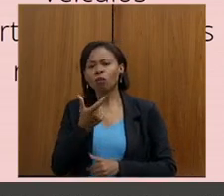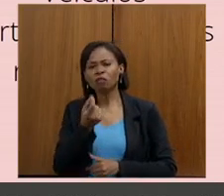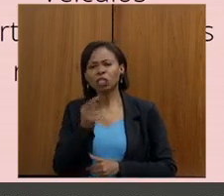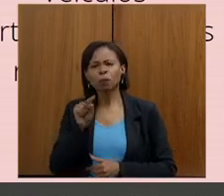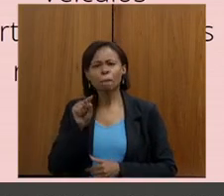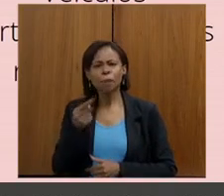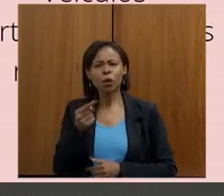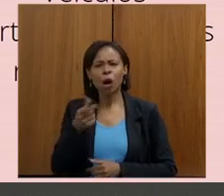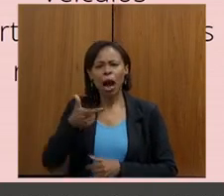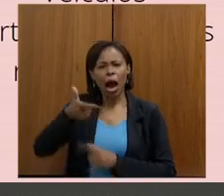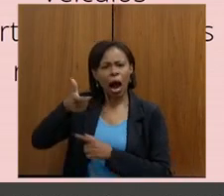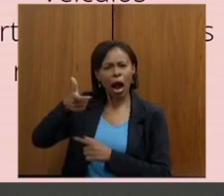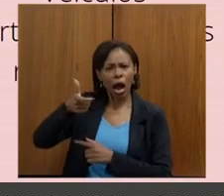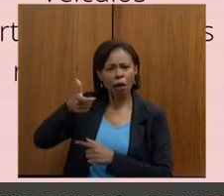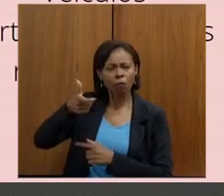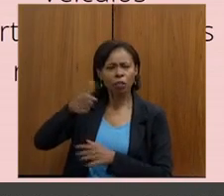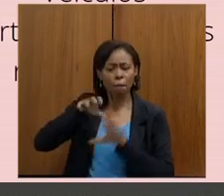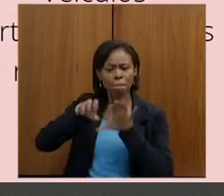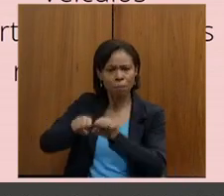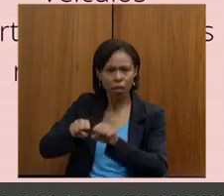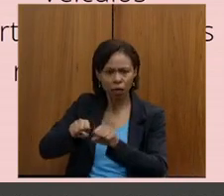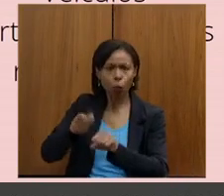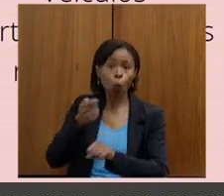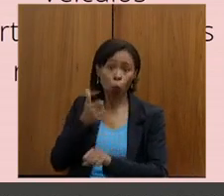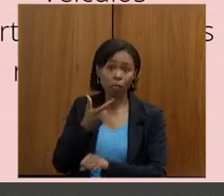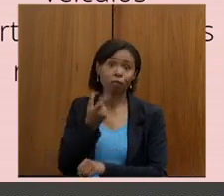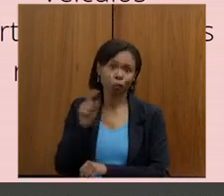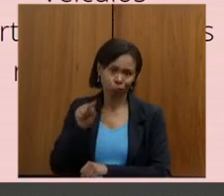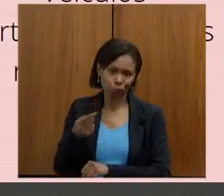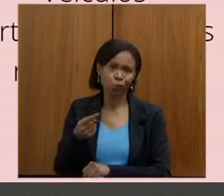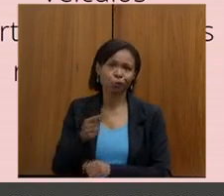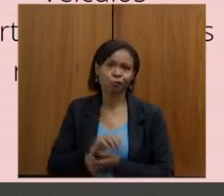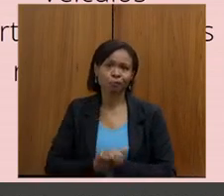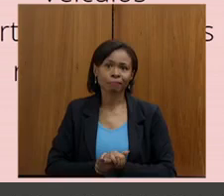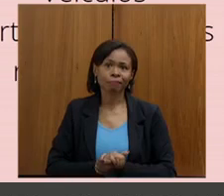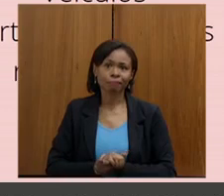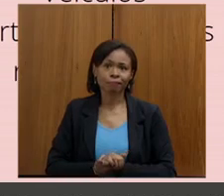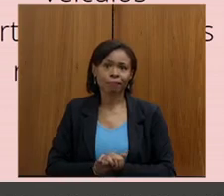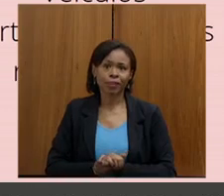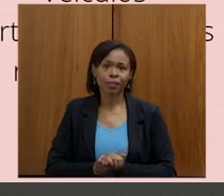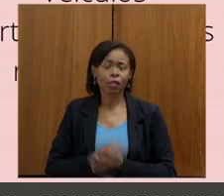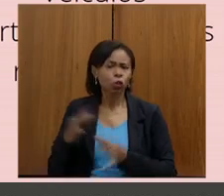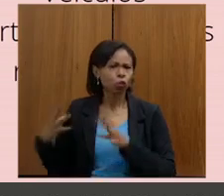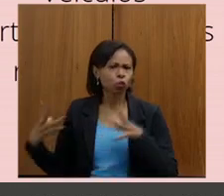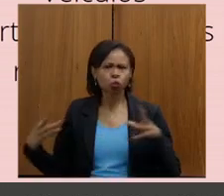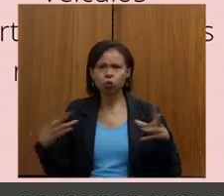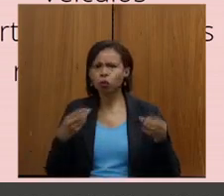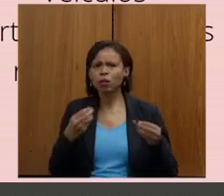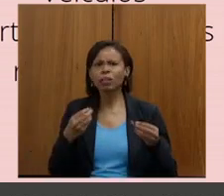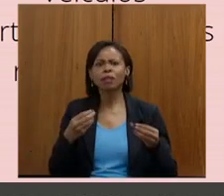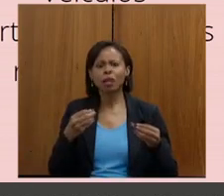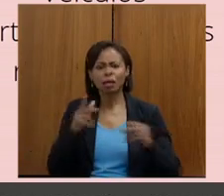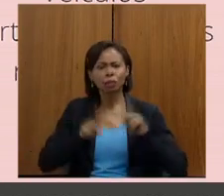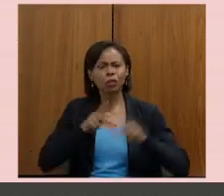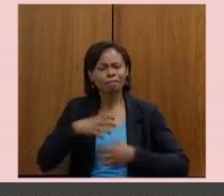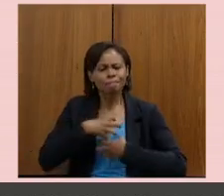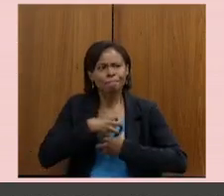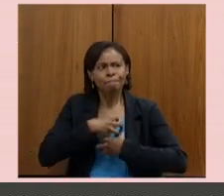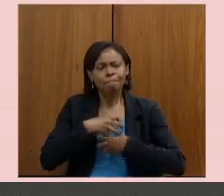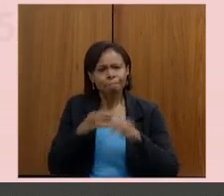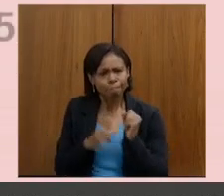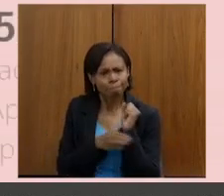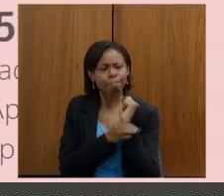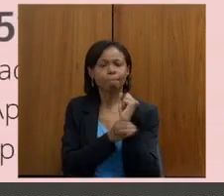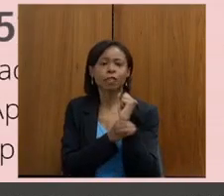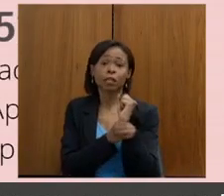fogo apreendidas 11 mil veículo pode passando aí e é ainda isso tudo gera uma sensação de segurança muito muito